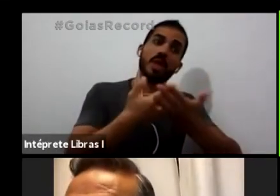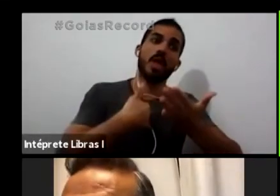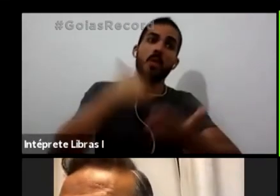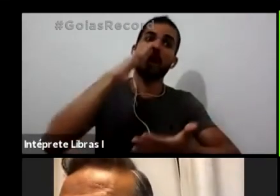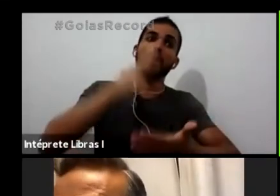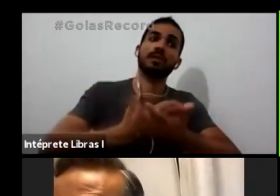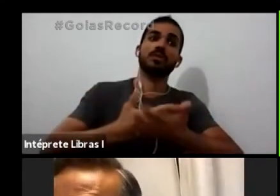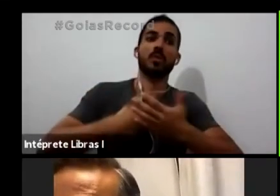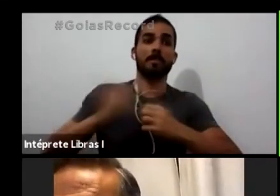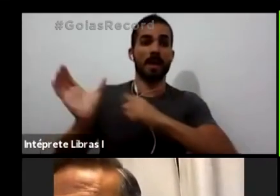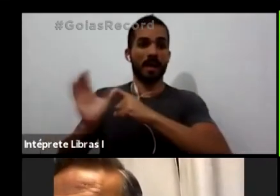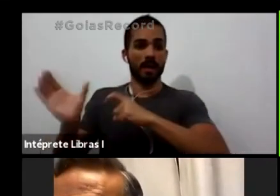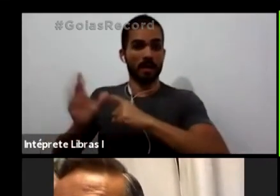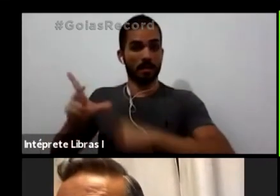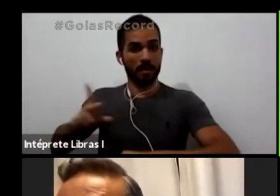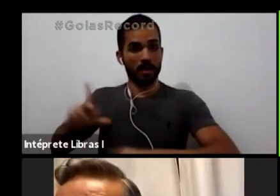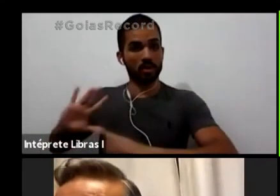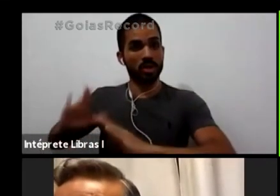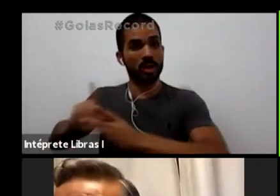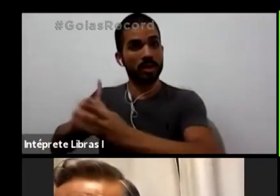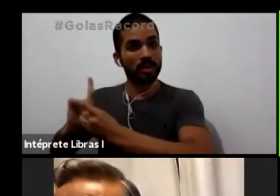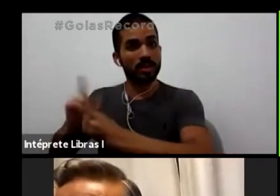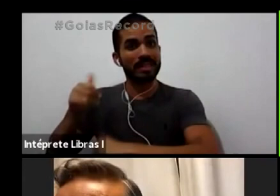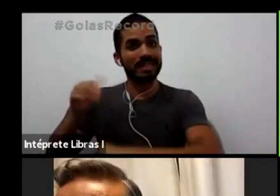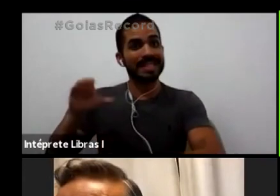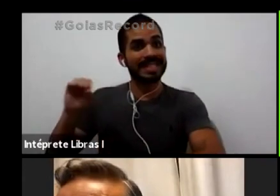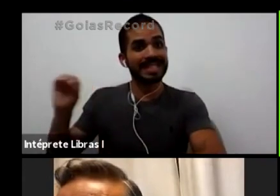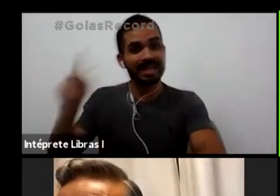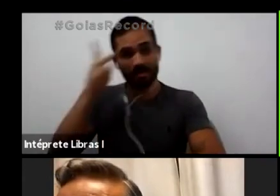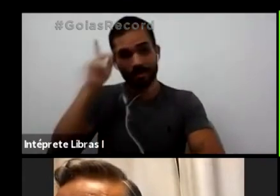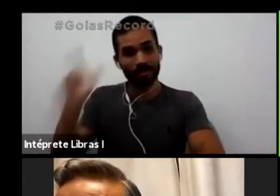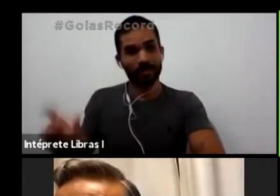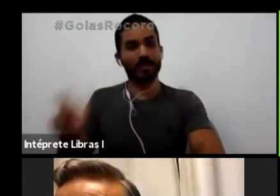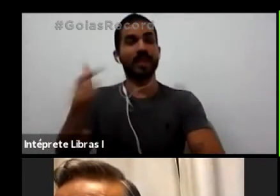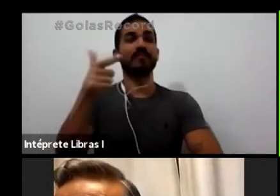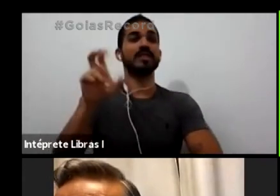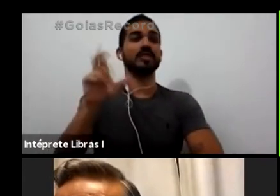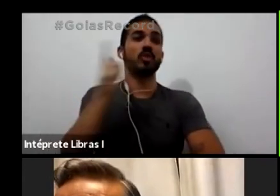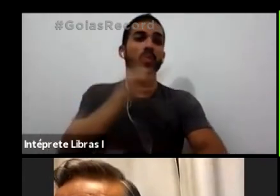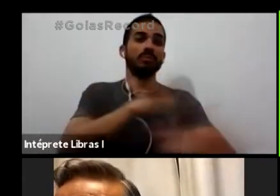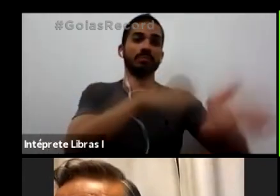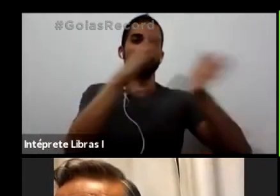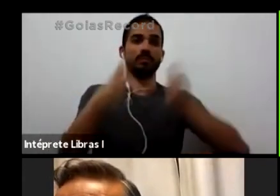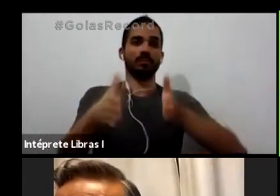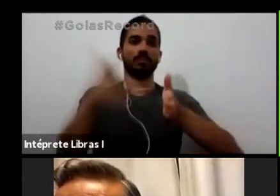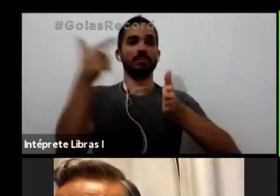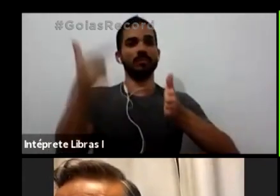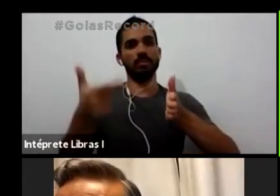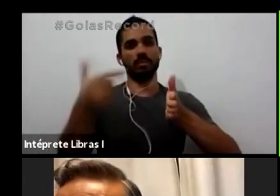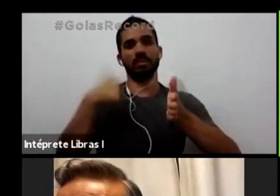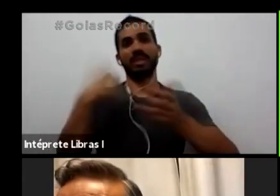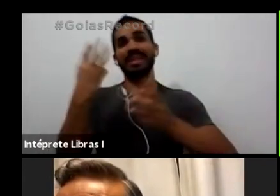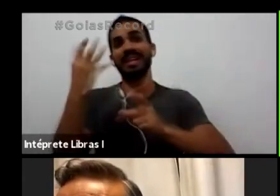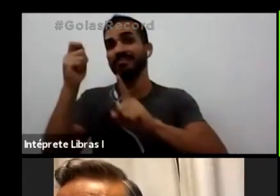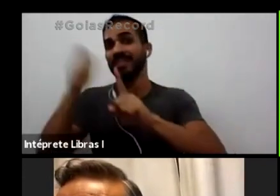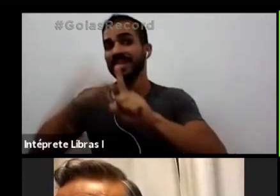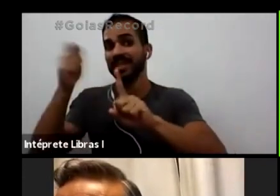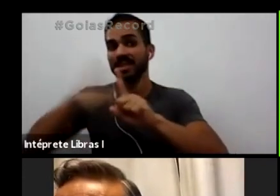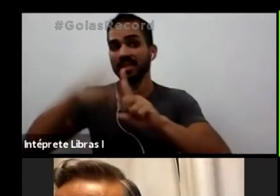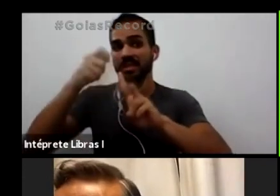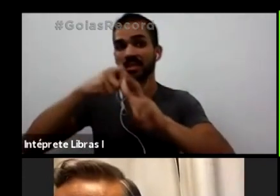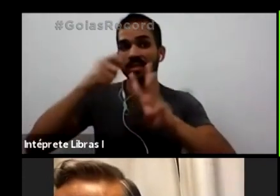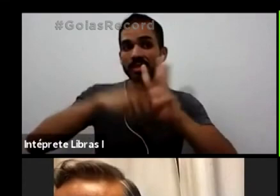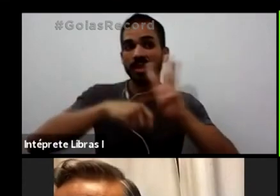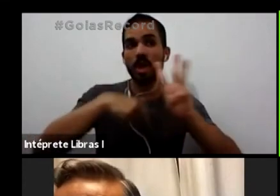lá já tem de sem paciência desses 25 chegaram na fase dois e três meses eu nunca tomei nenhum